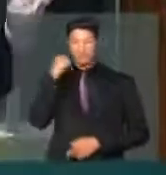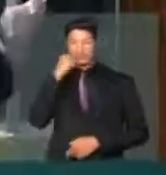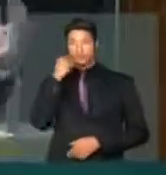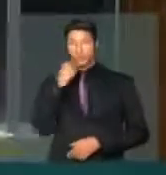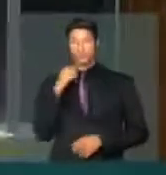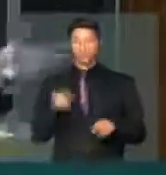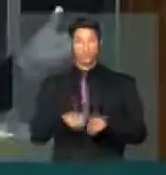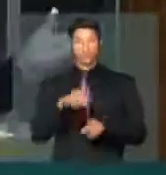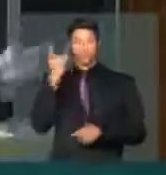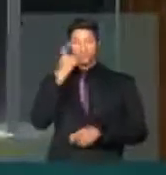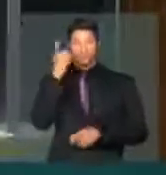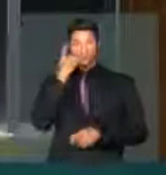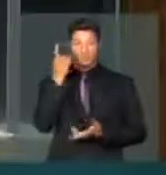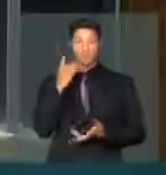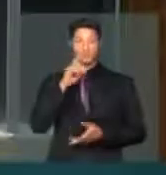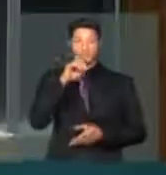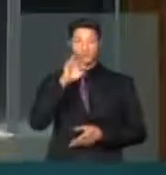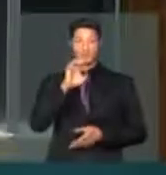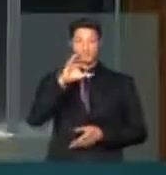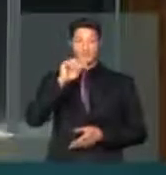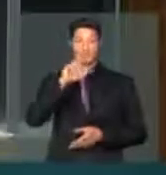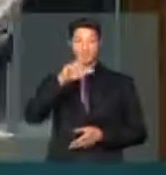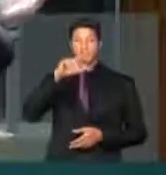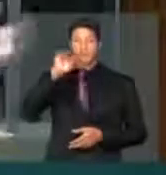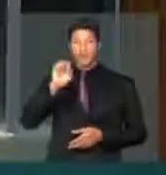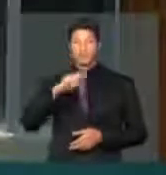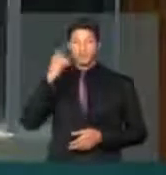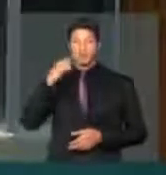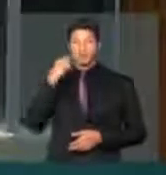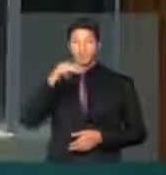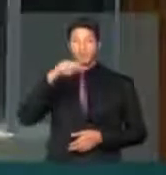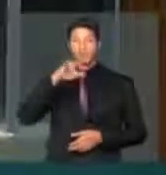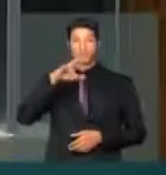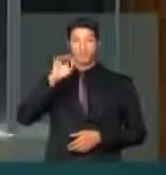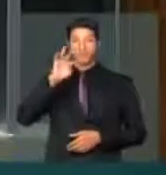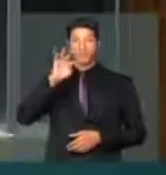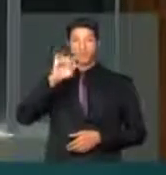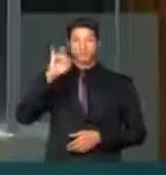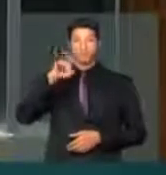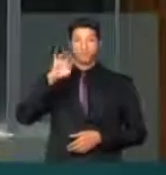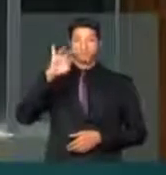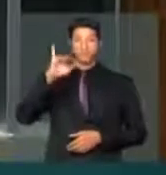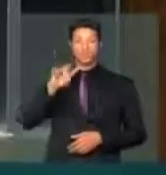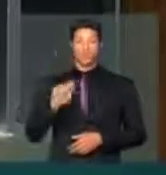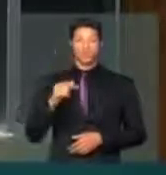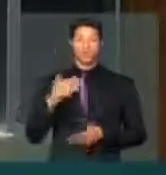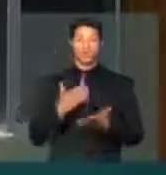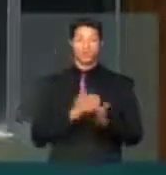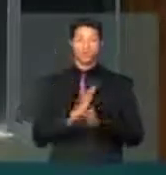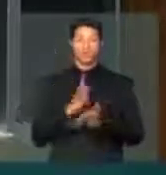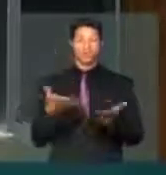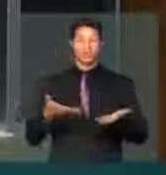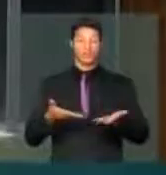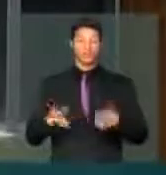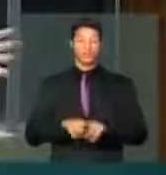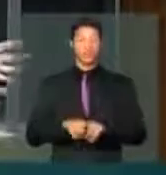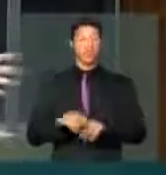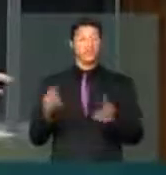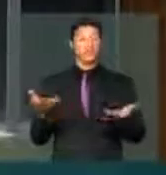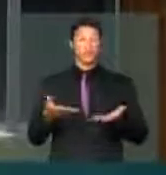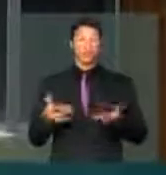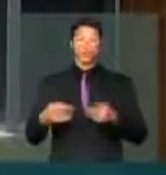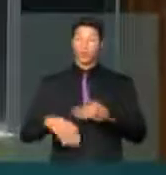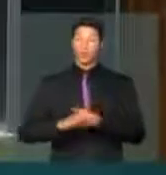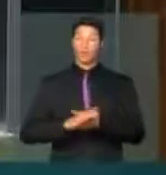senador, deputado Zé Carlos, deputado Miro Teixeira, deputado Gilmar Reto, aprovamos nesta